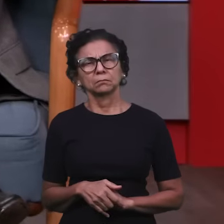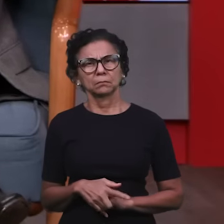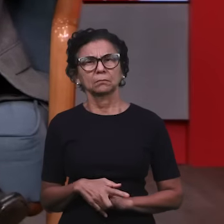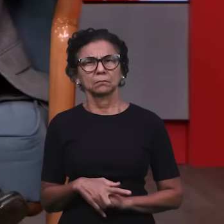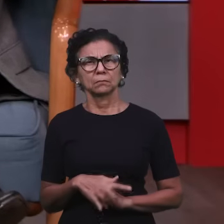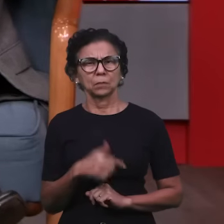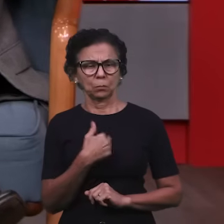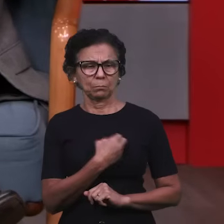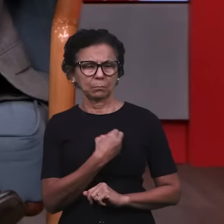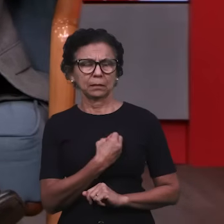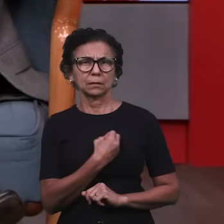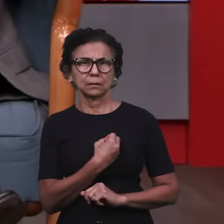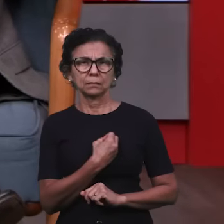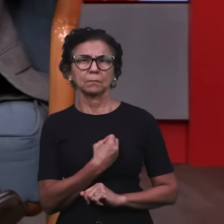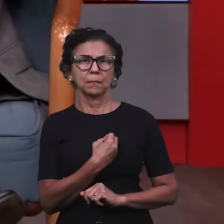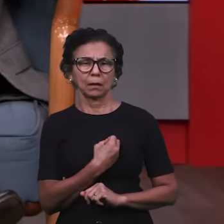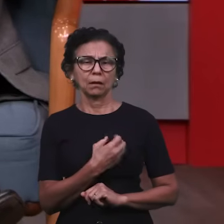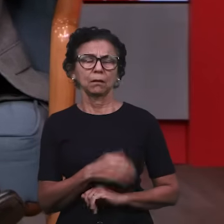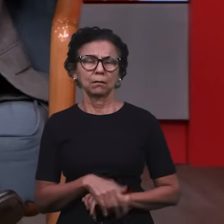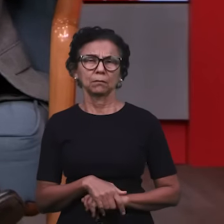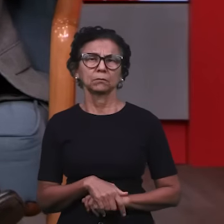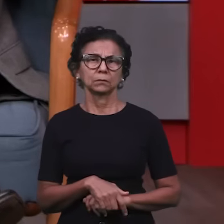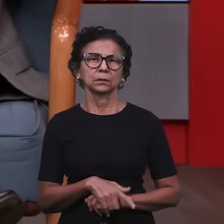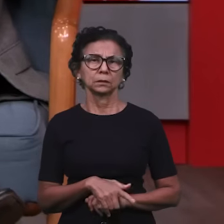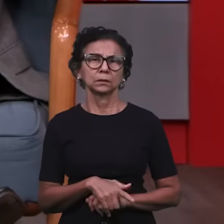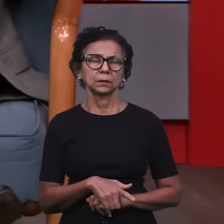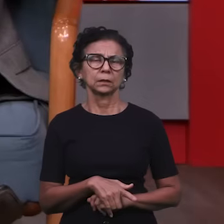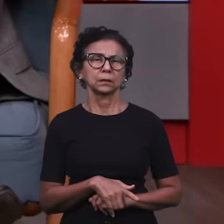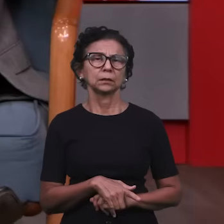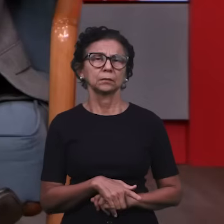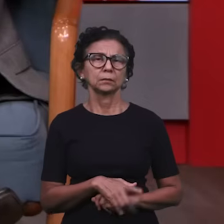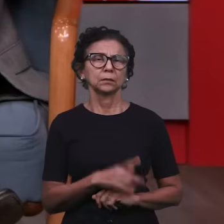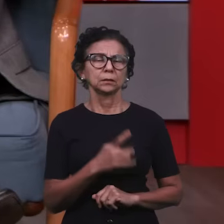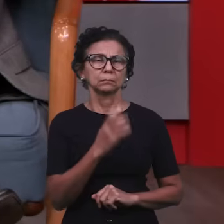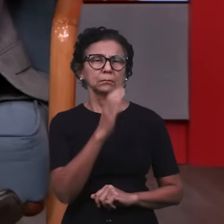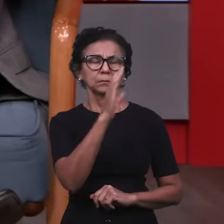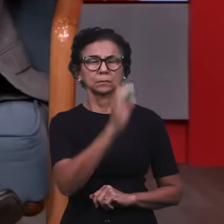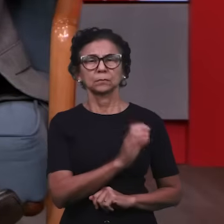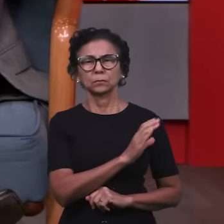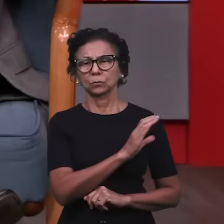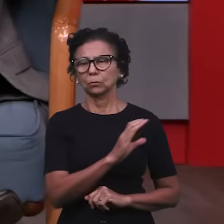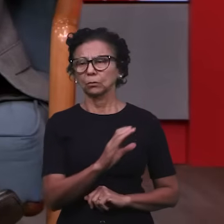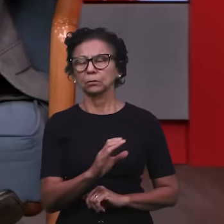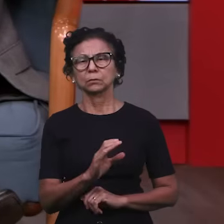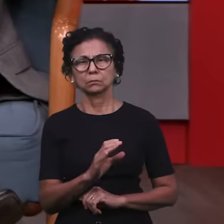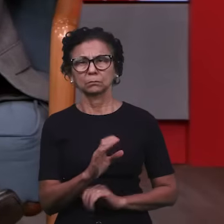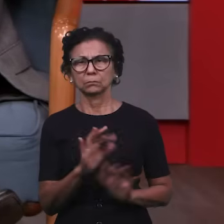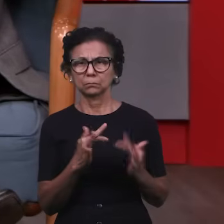Participava ativamente, minha família toda participava.